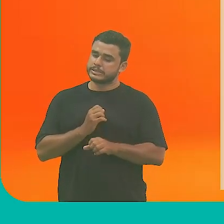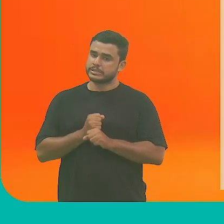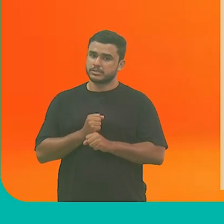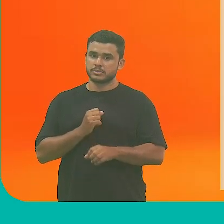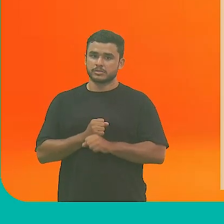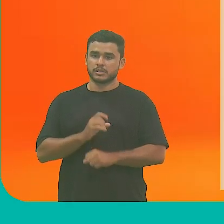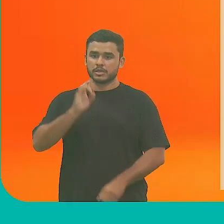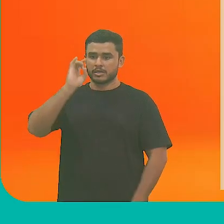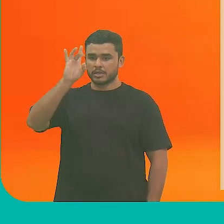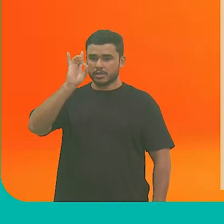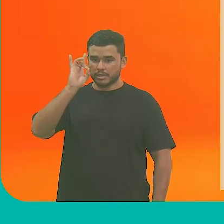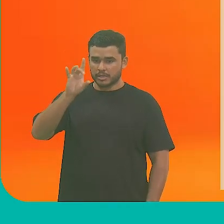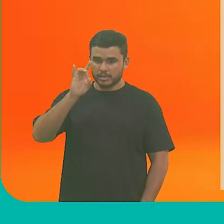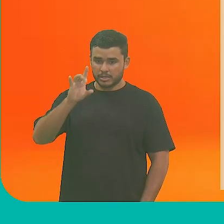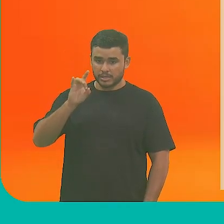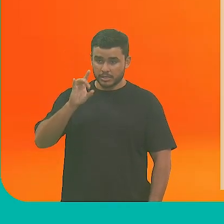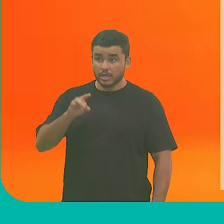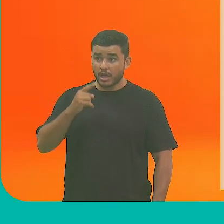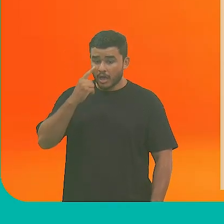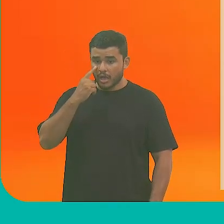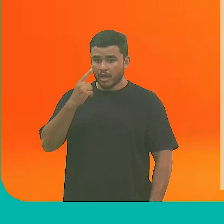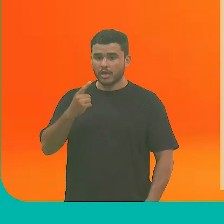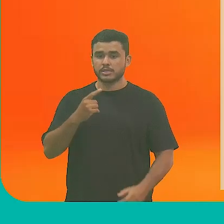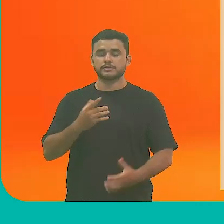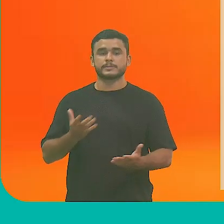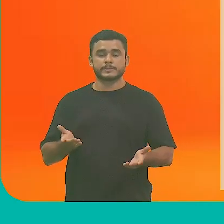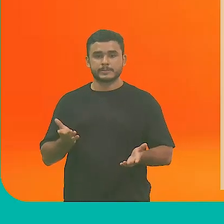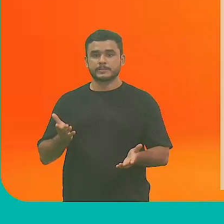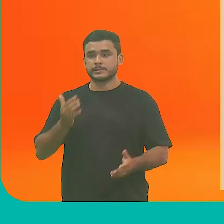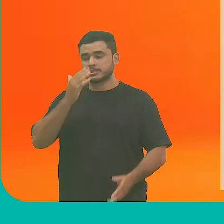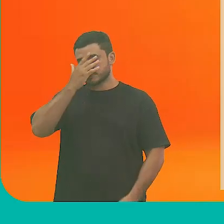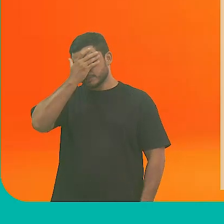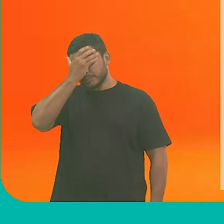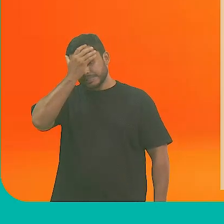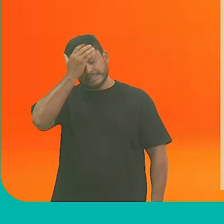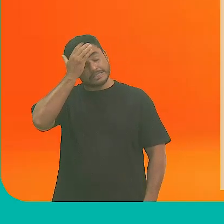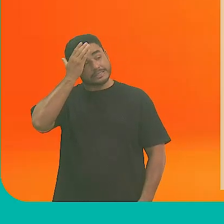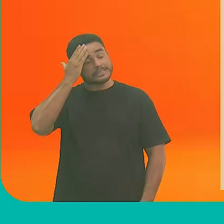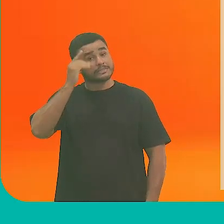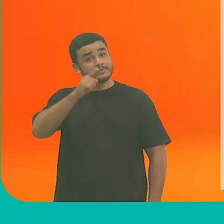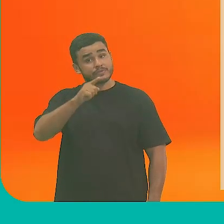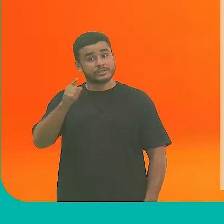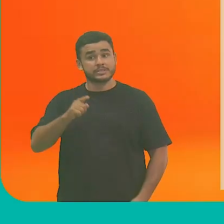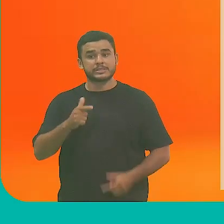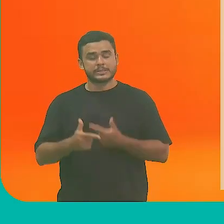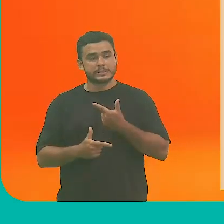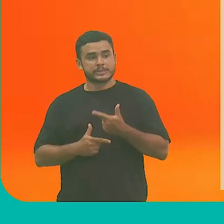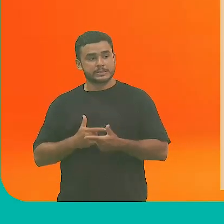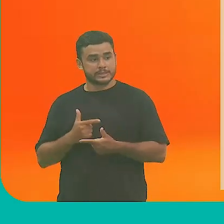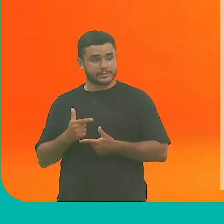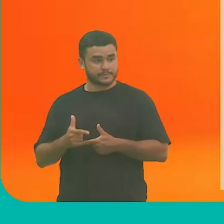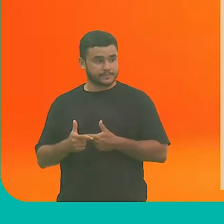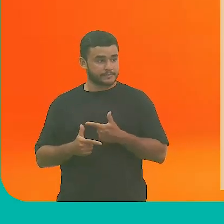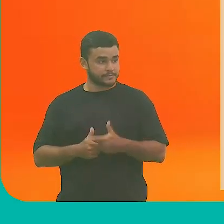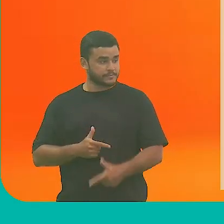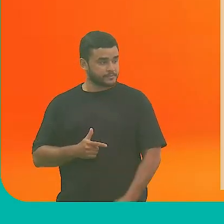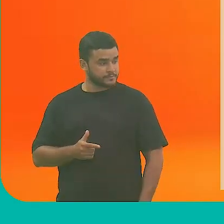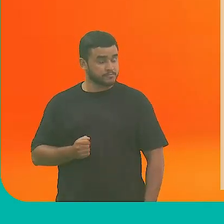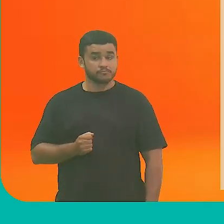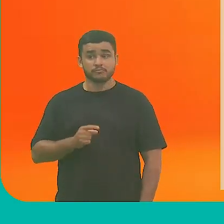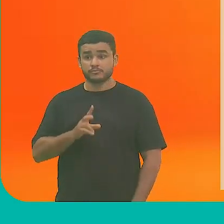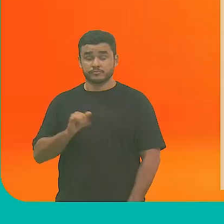a hora. É uma situação em que a gente vai fazer uma análise na